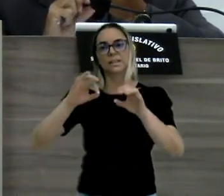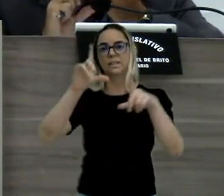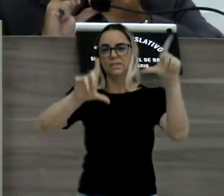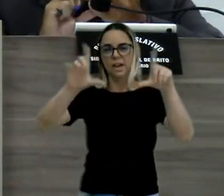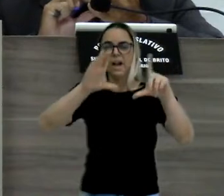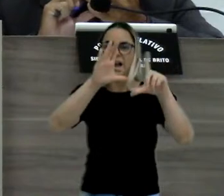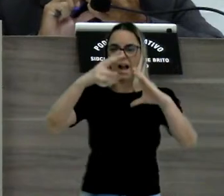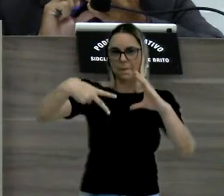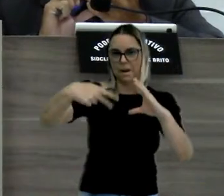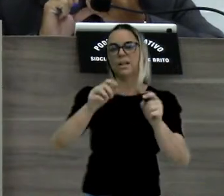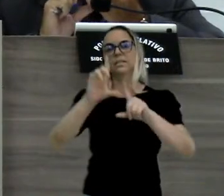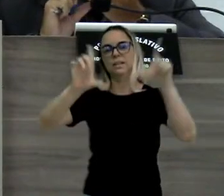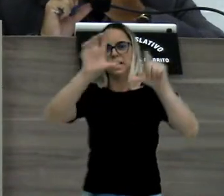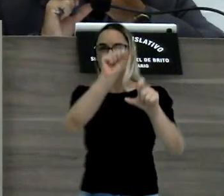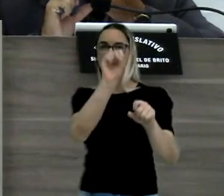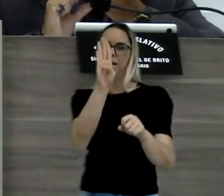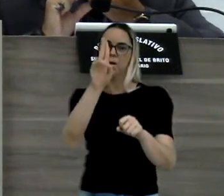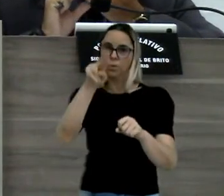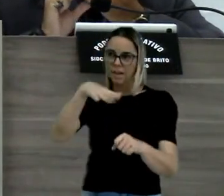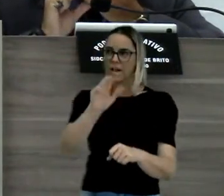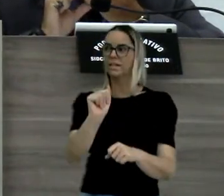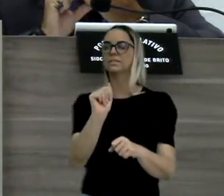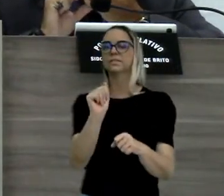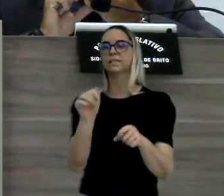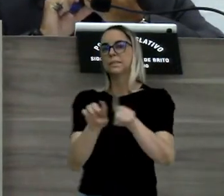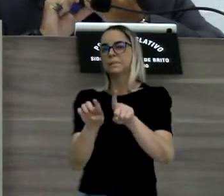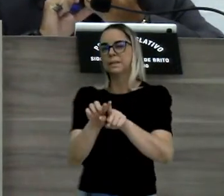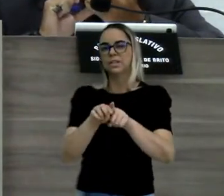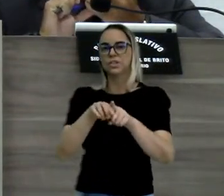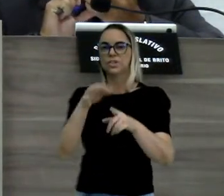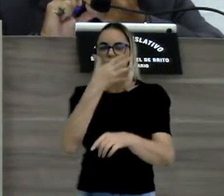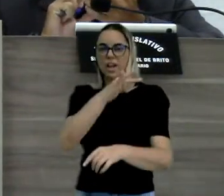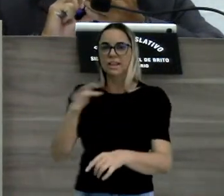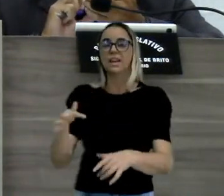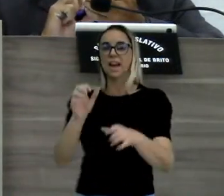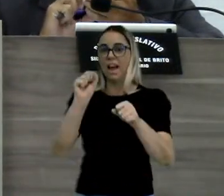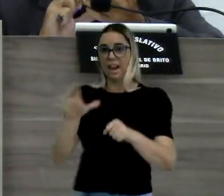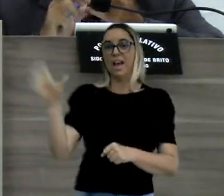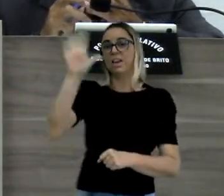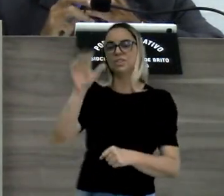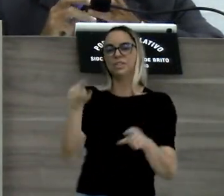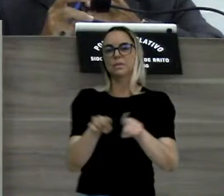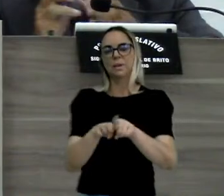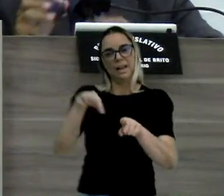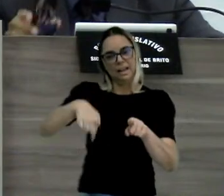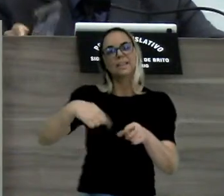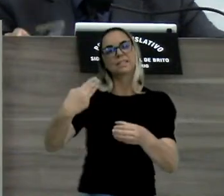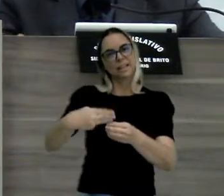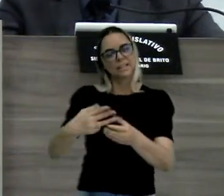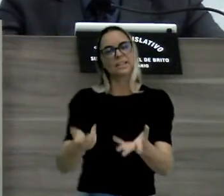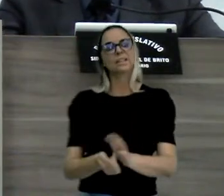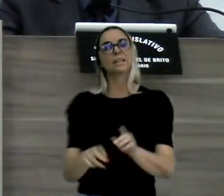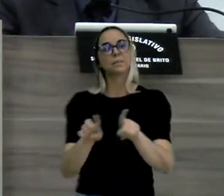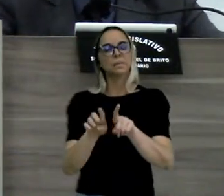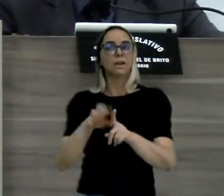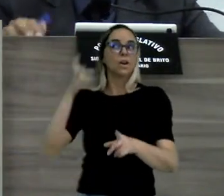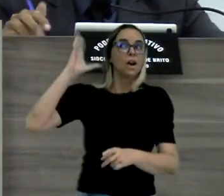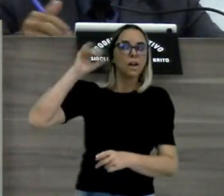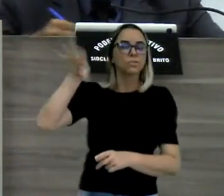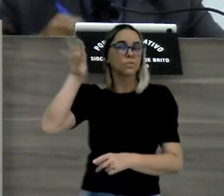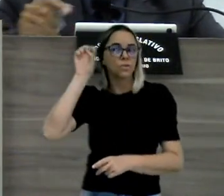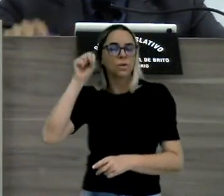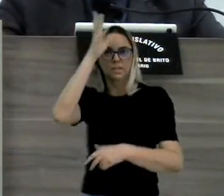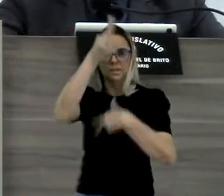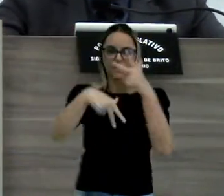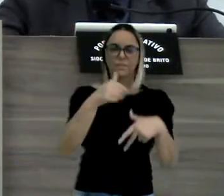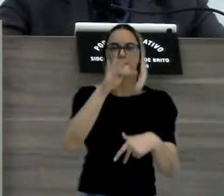Diário tvsb blog Jardim do ag blog da cidade escuta através da Rádio sento FM Espírito Santo